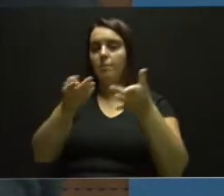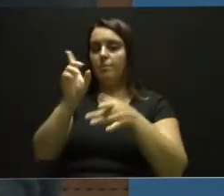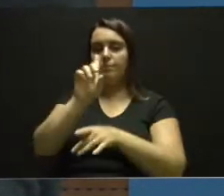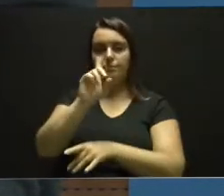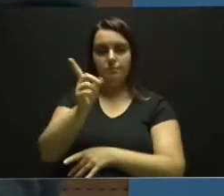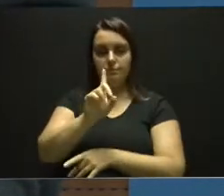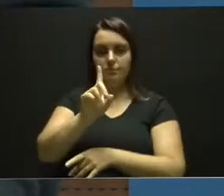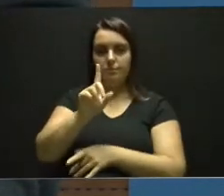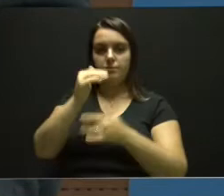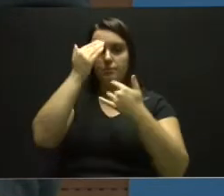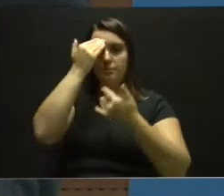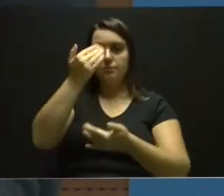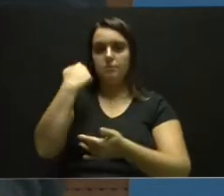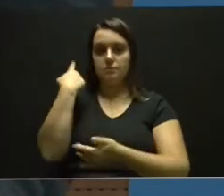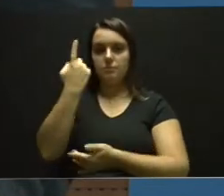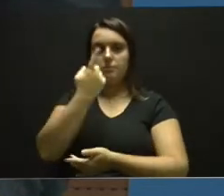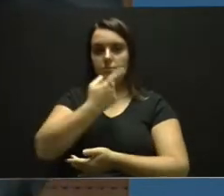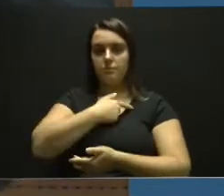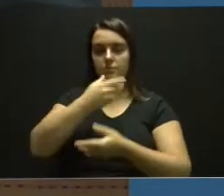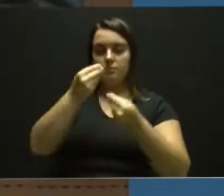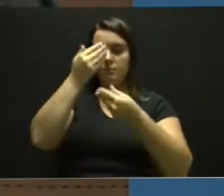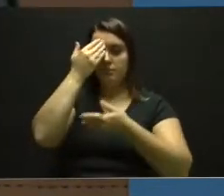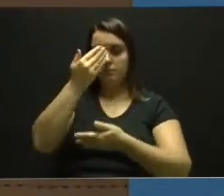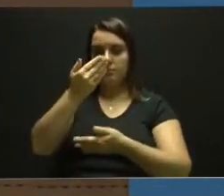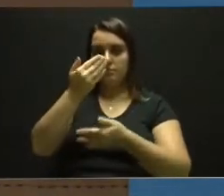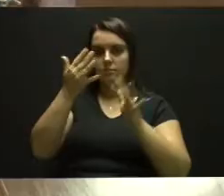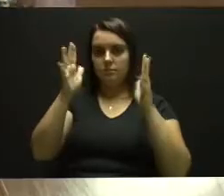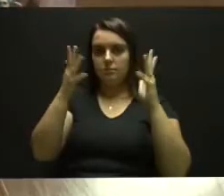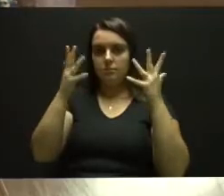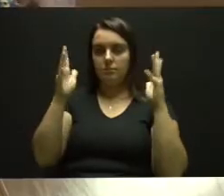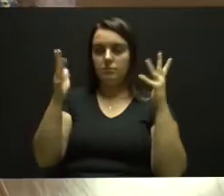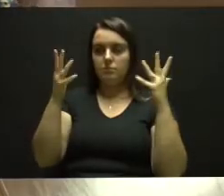um bom ano pra nós até o final muito obrigado